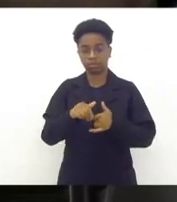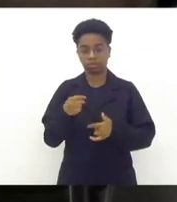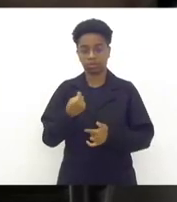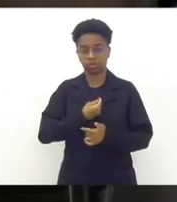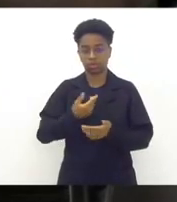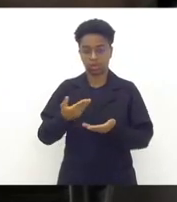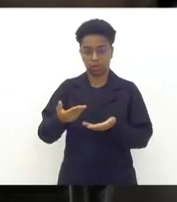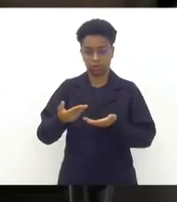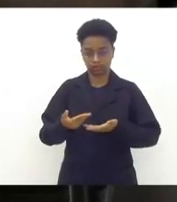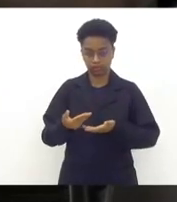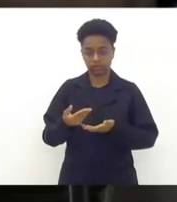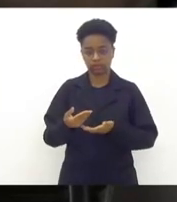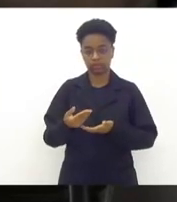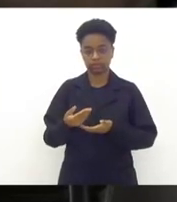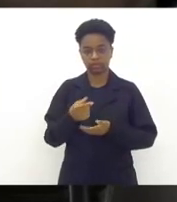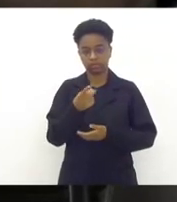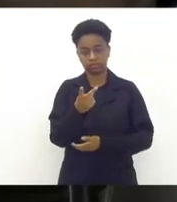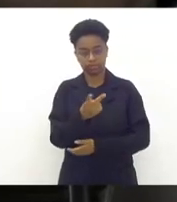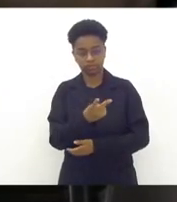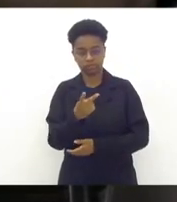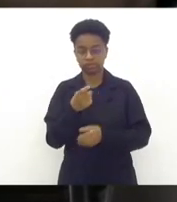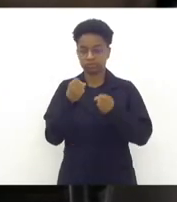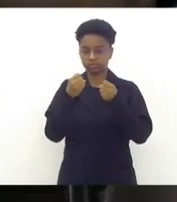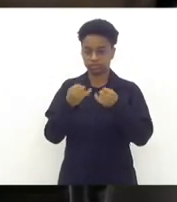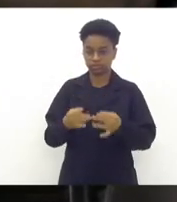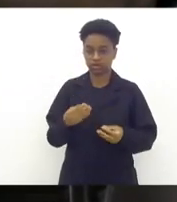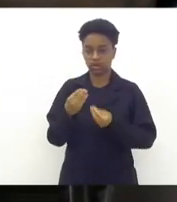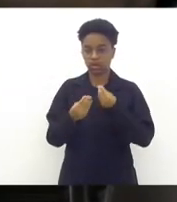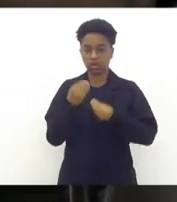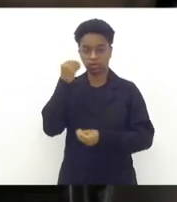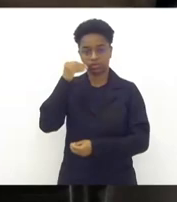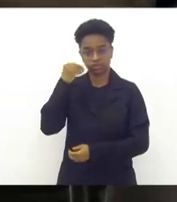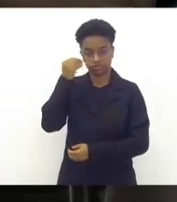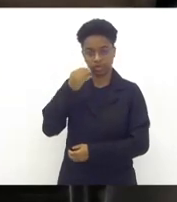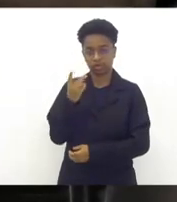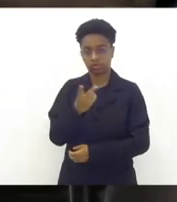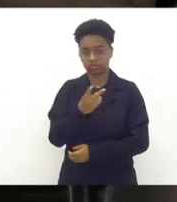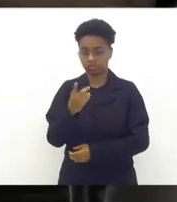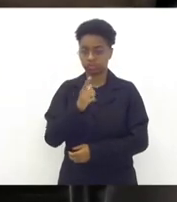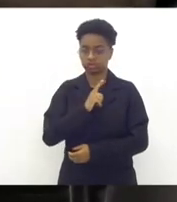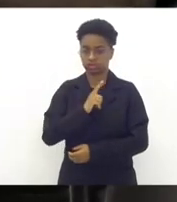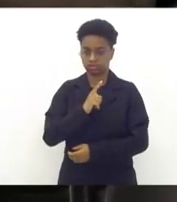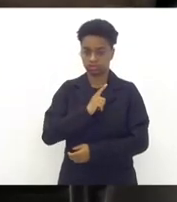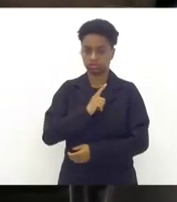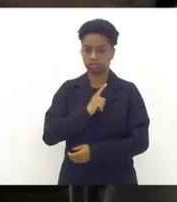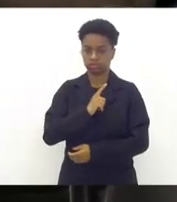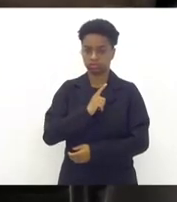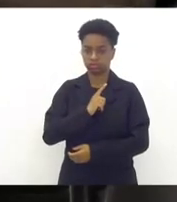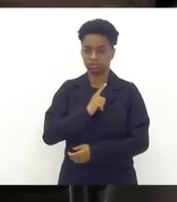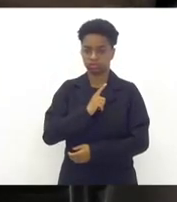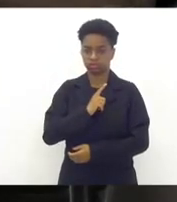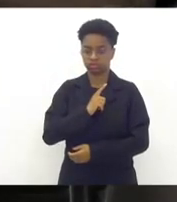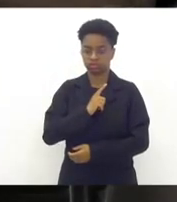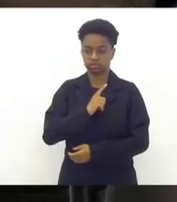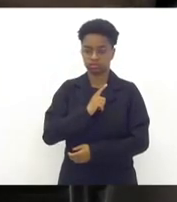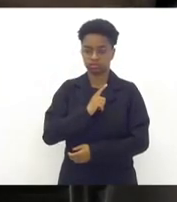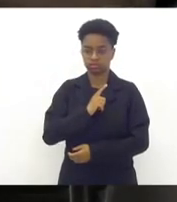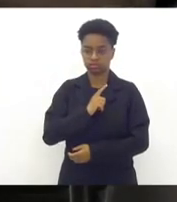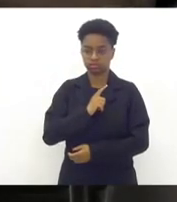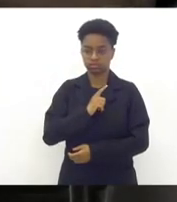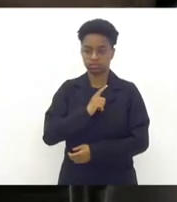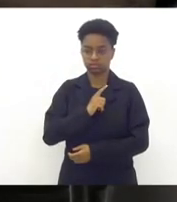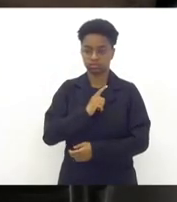para relatar a experiência que ambos tiveram em relação a